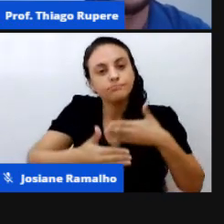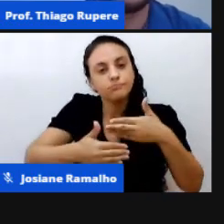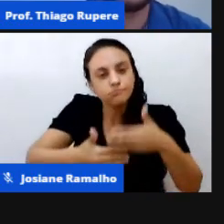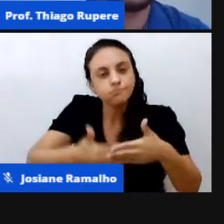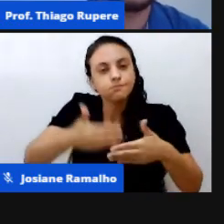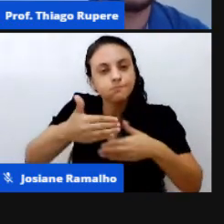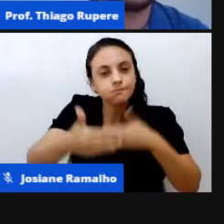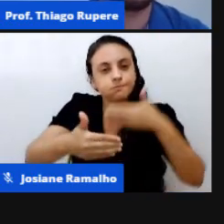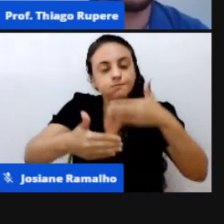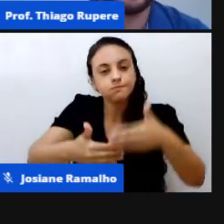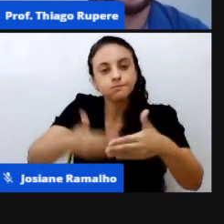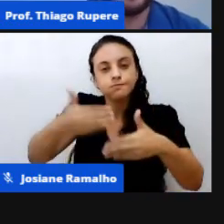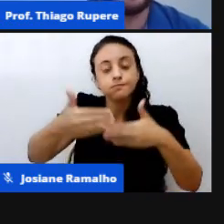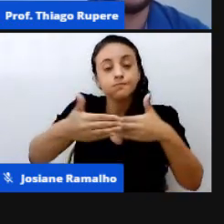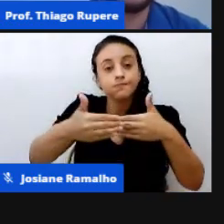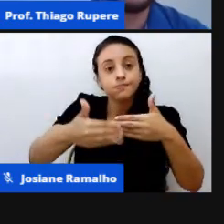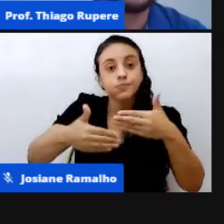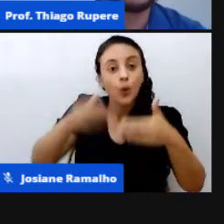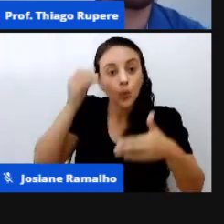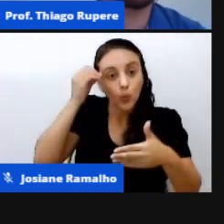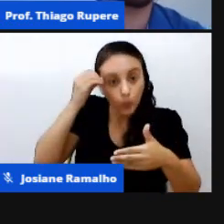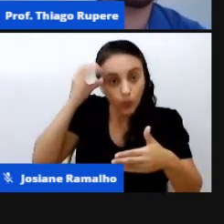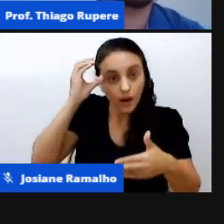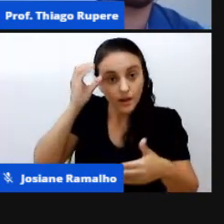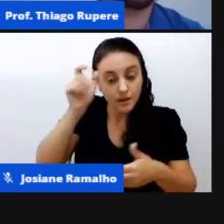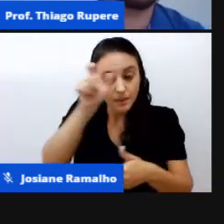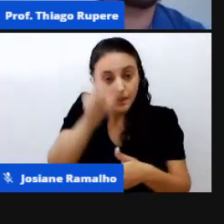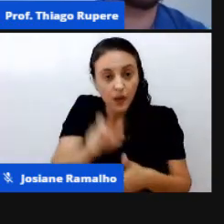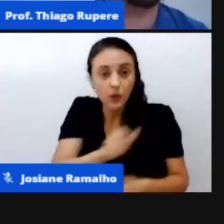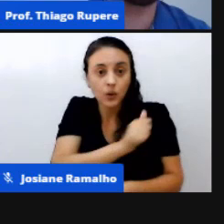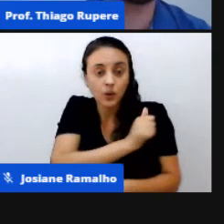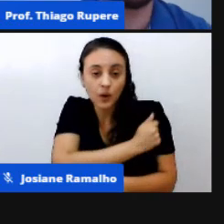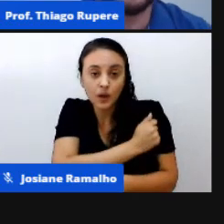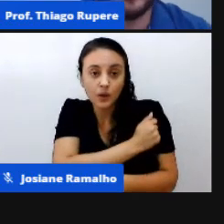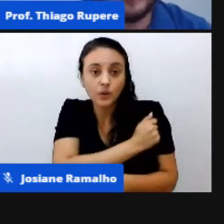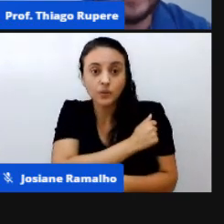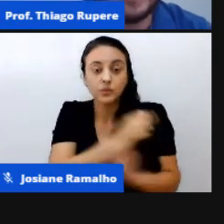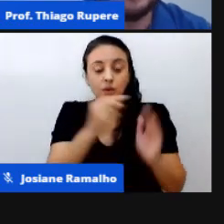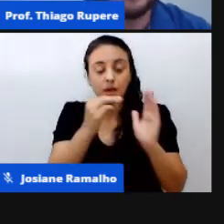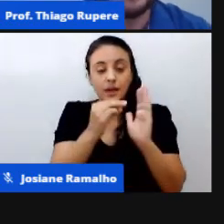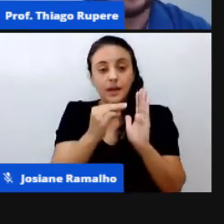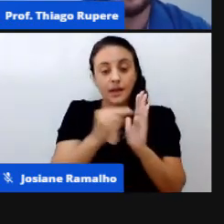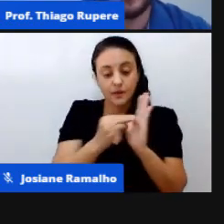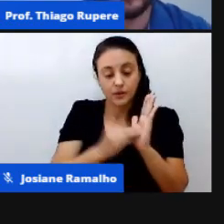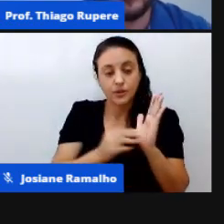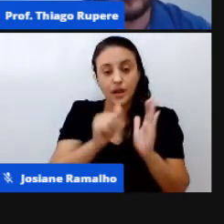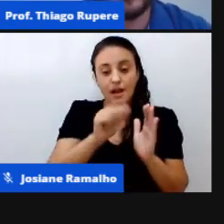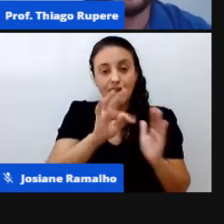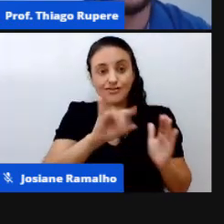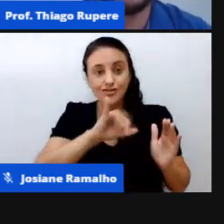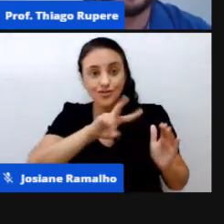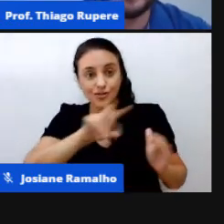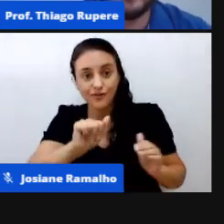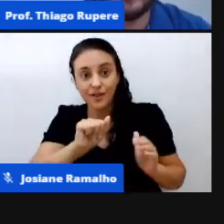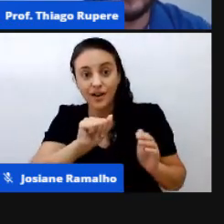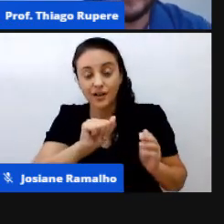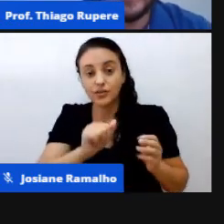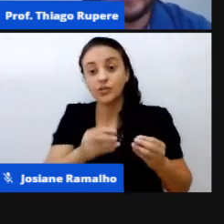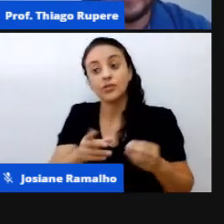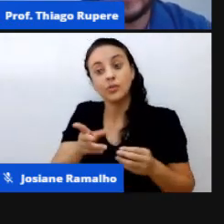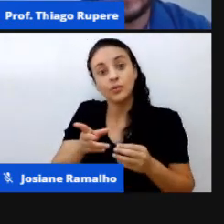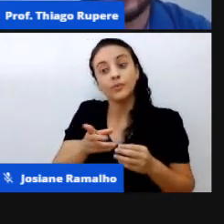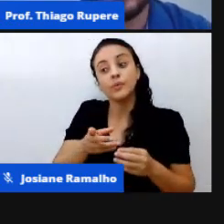envolve, muitas vezes, você delegar essa autonomia do aluno, esse